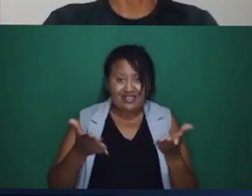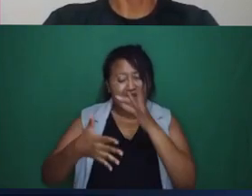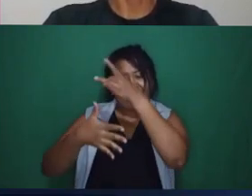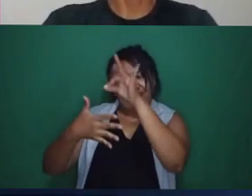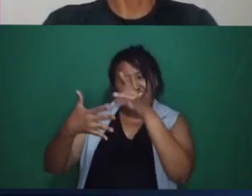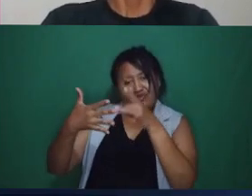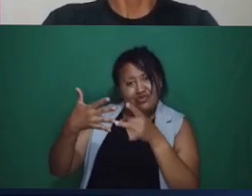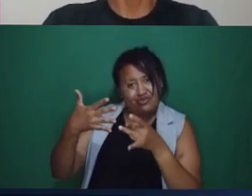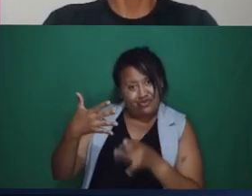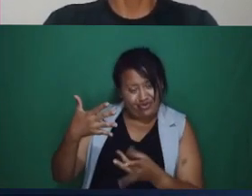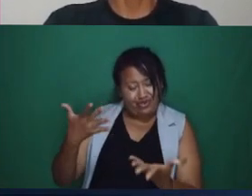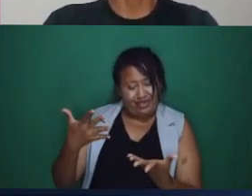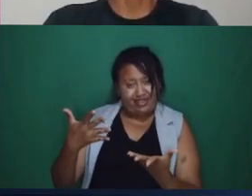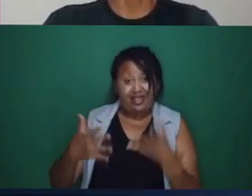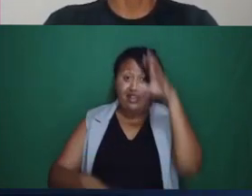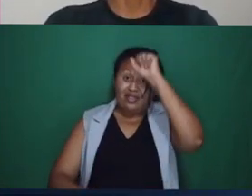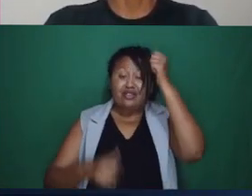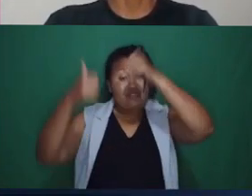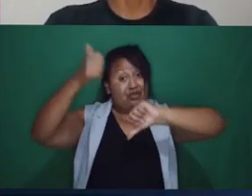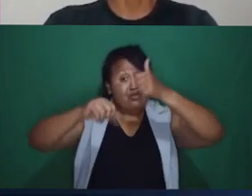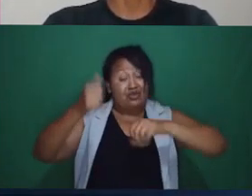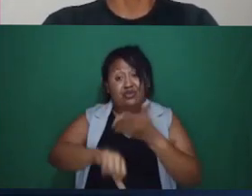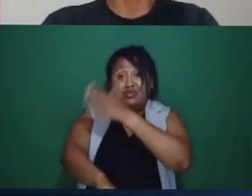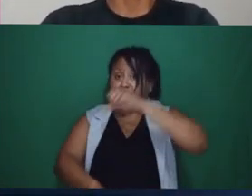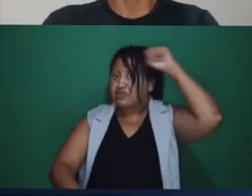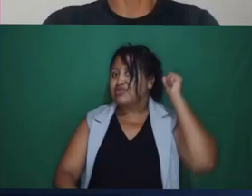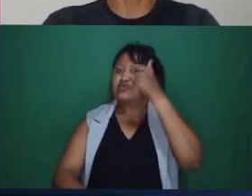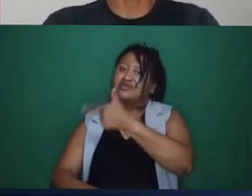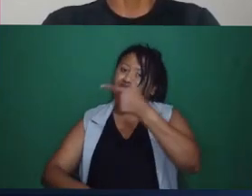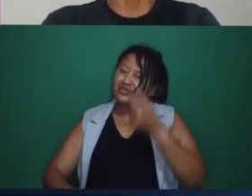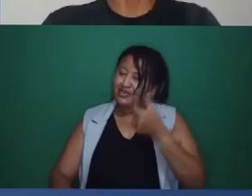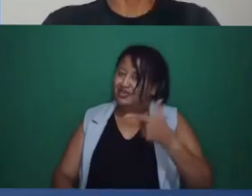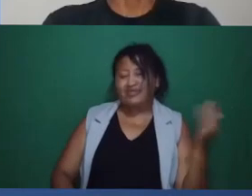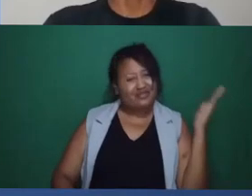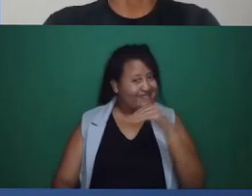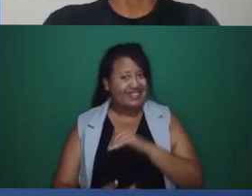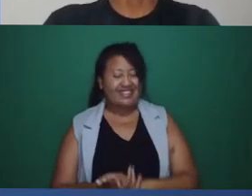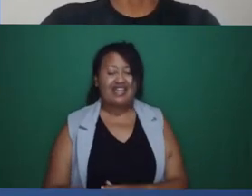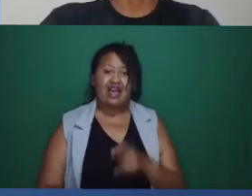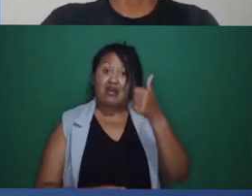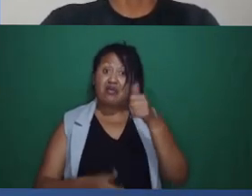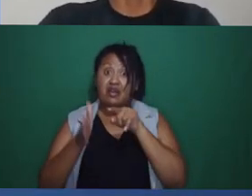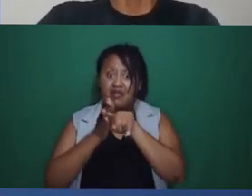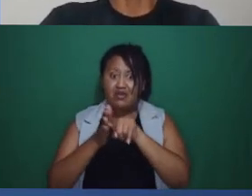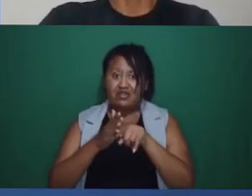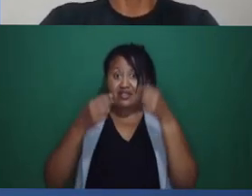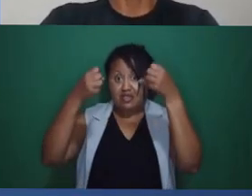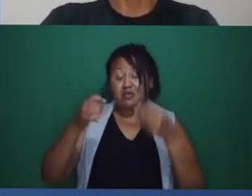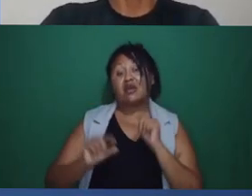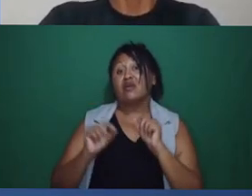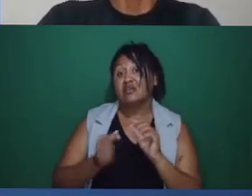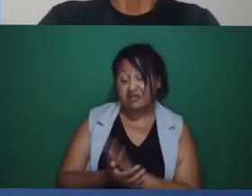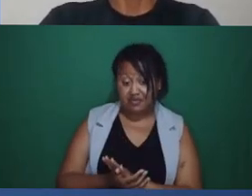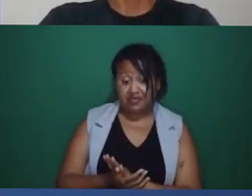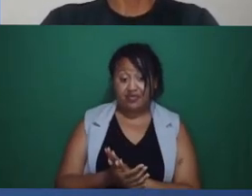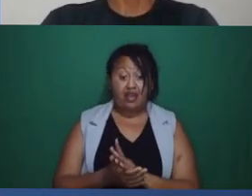resolução das questões do simulado do prevupe 2022 Então vamos lá a primeira questão dizia o